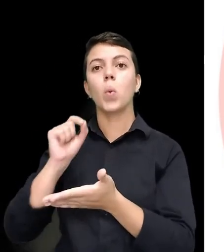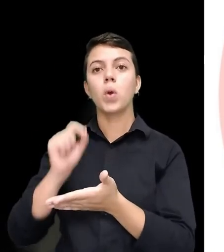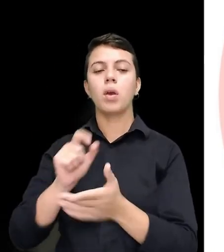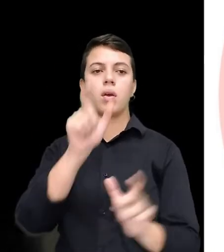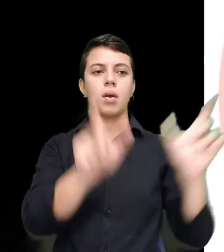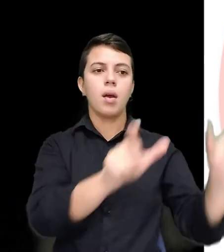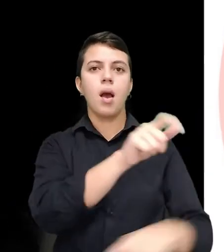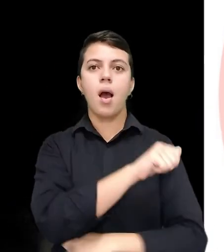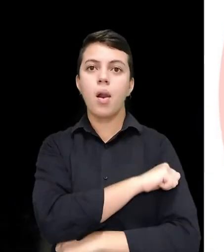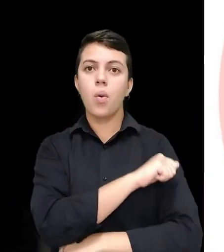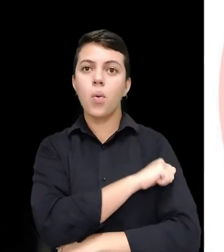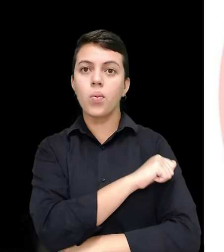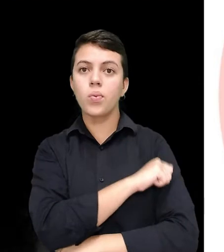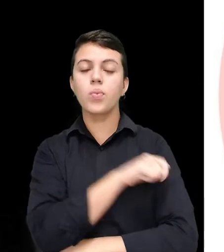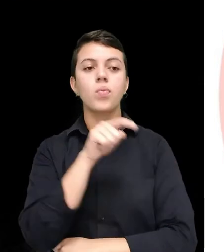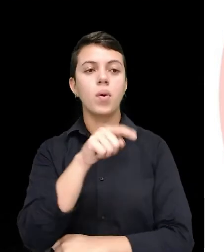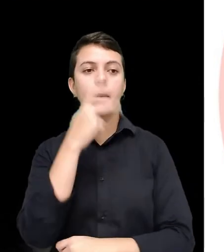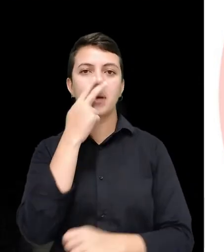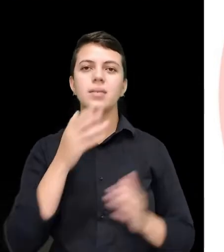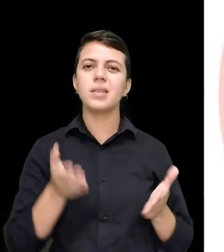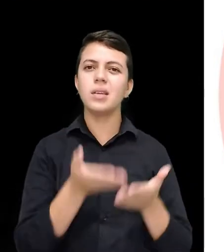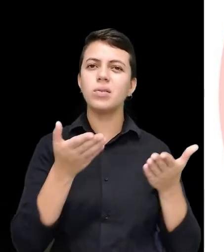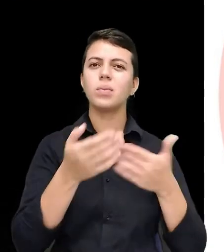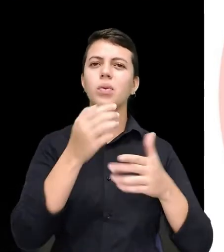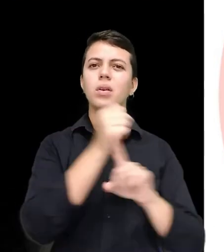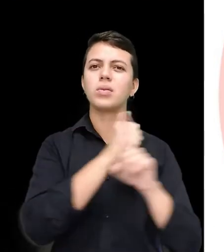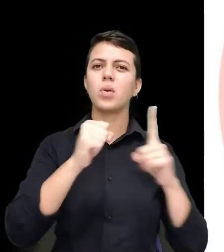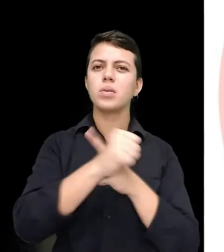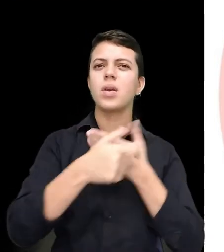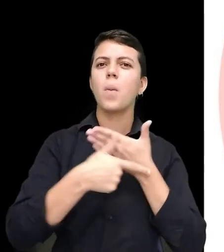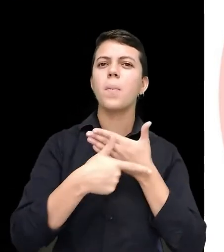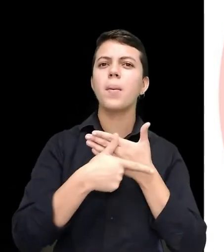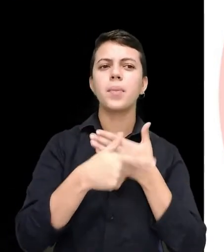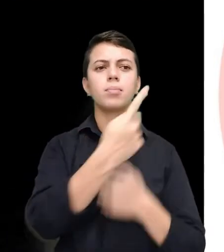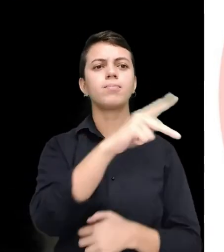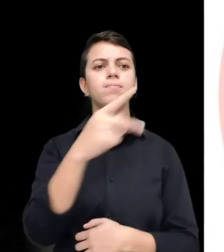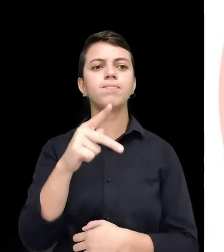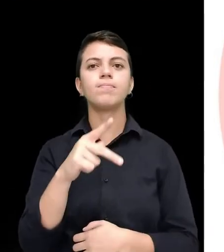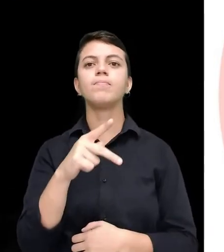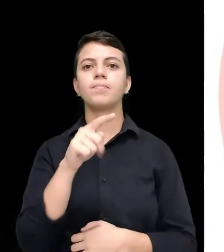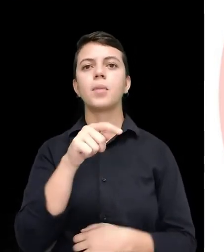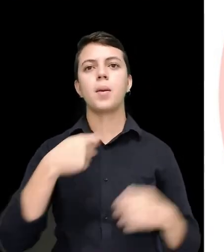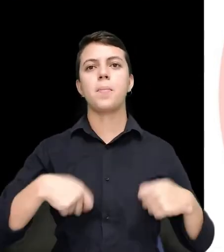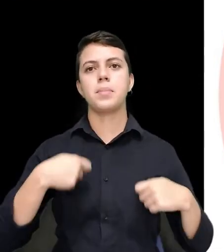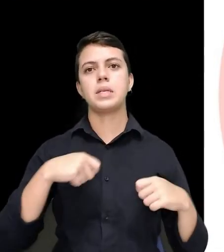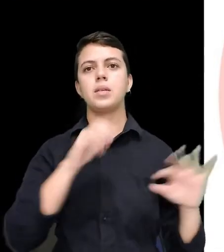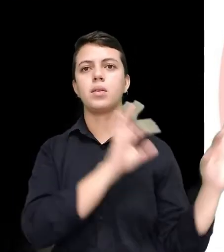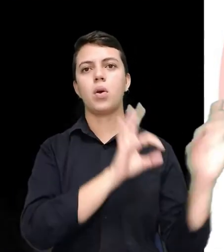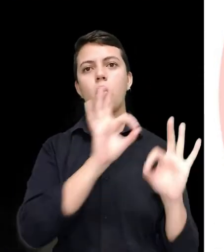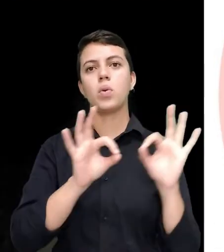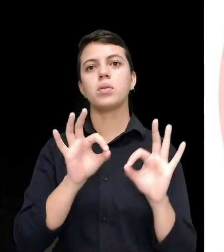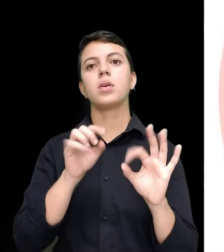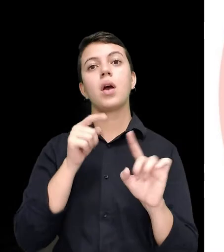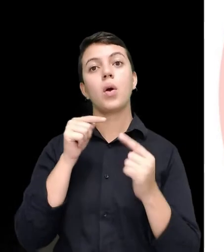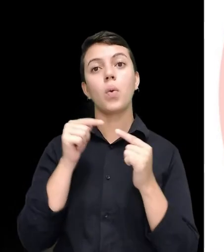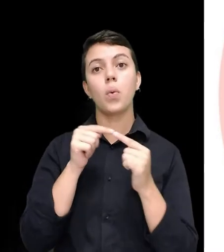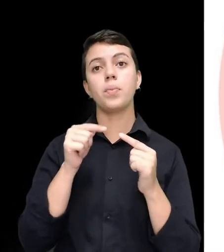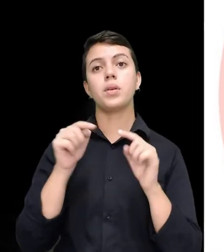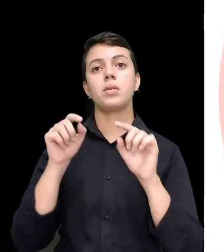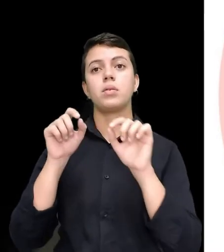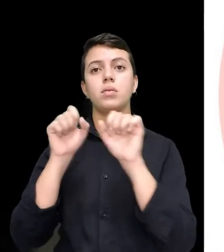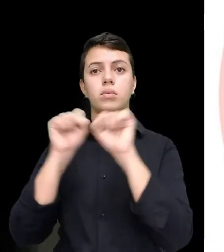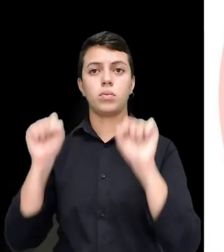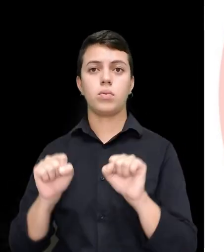indivíduos, né, para o desempenho desses papéis sociais de acordo com a sociedade capitalista,